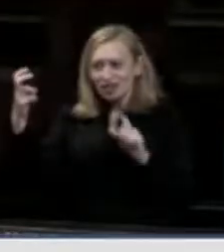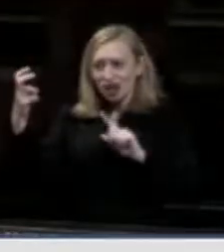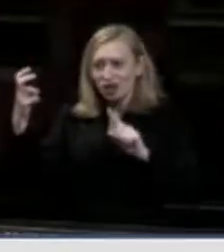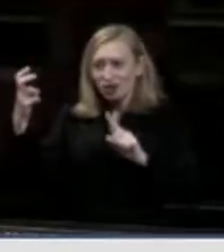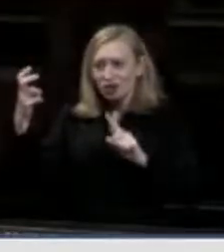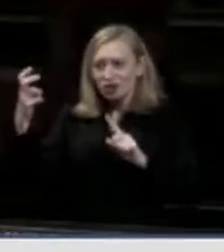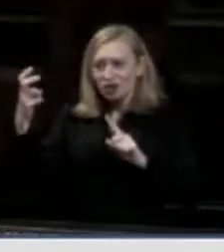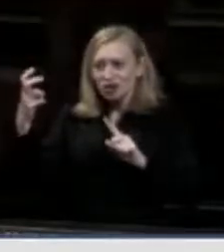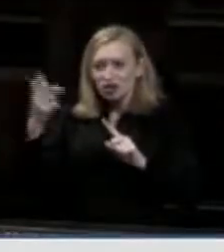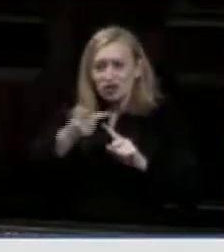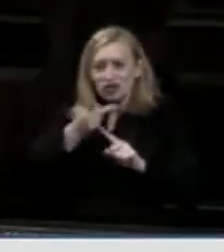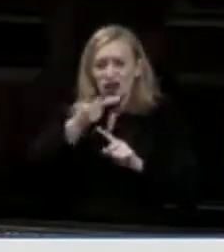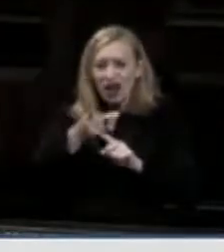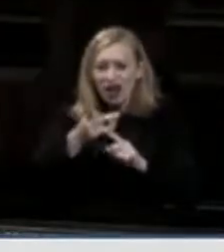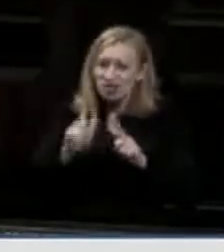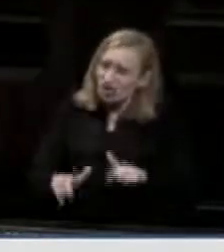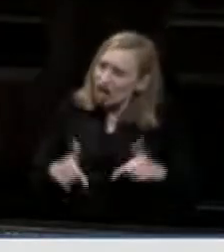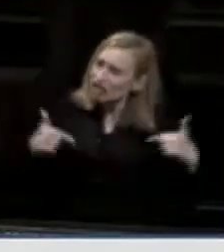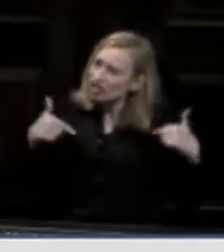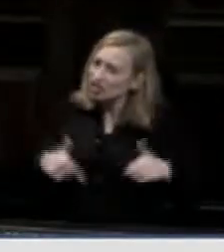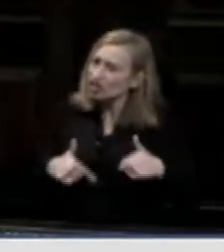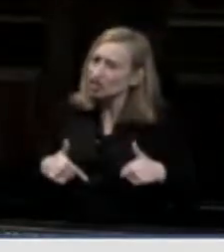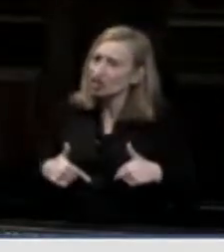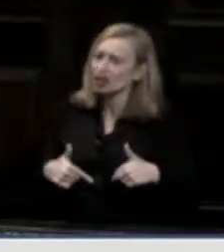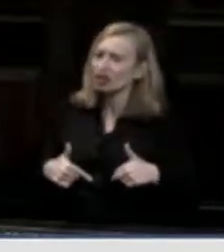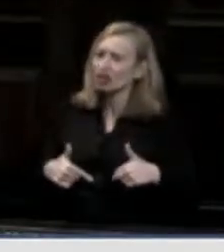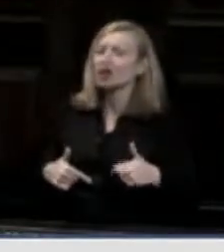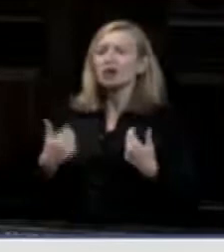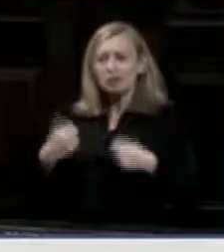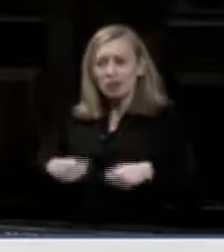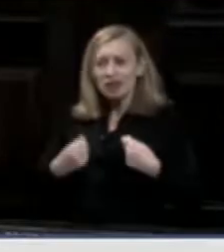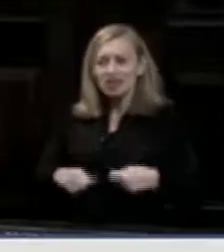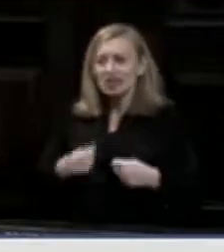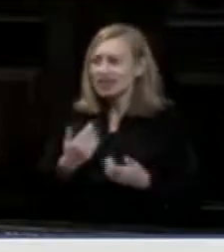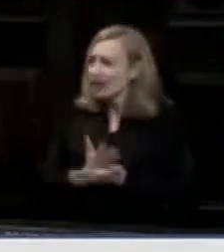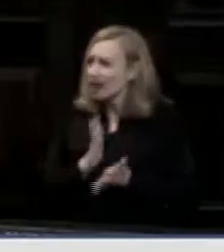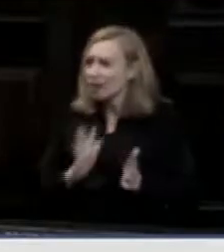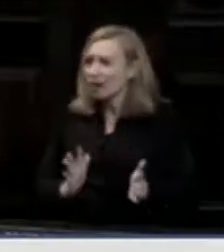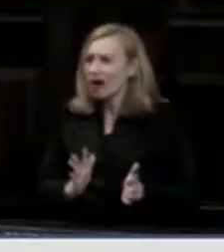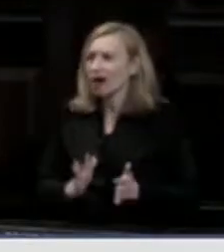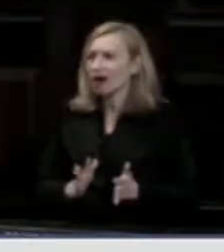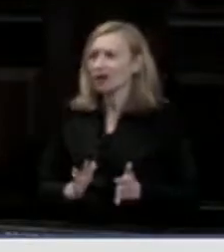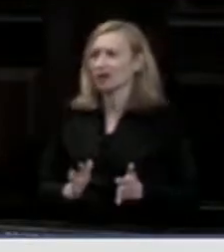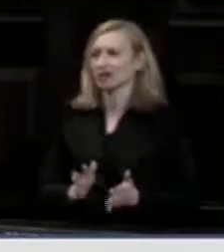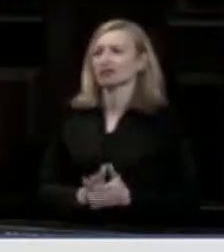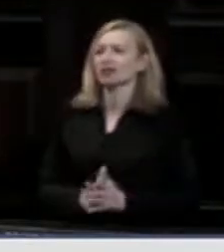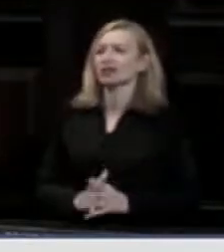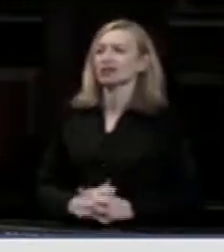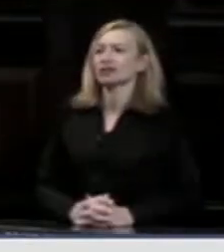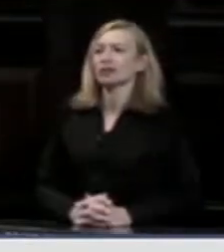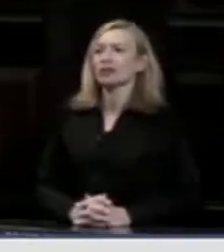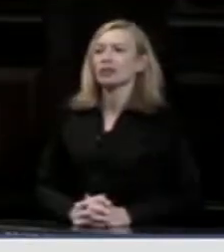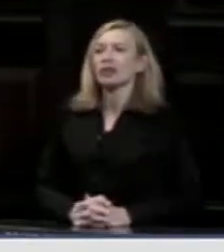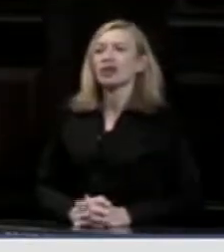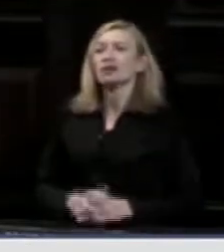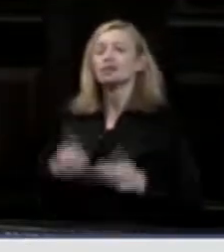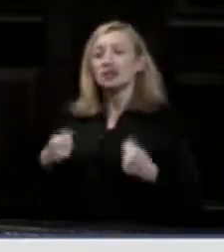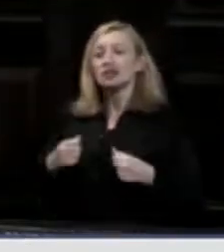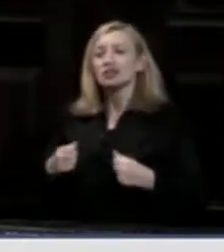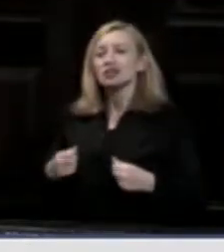indica, que é outra forma que tem que acabar, que está vilipendiando a